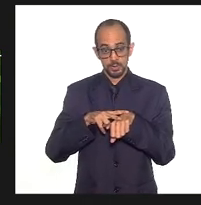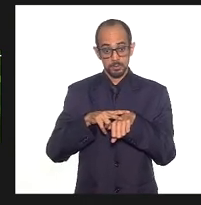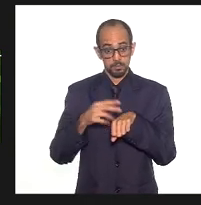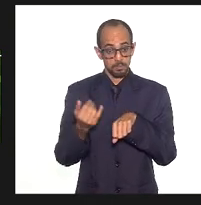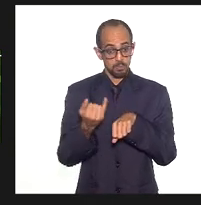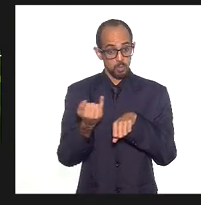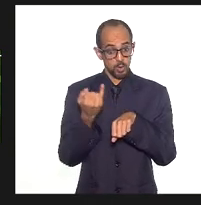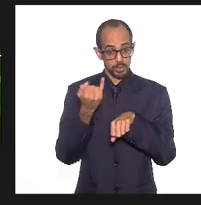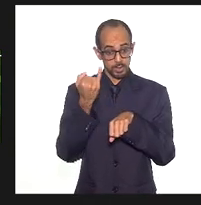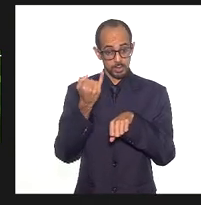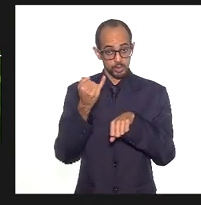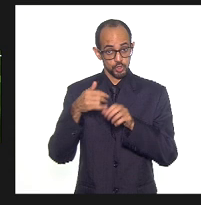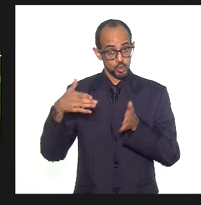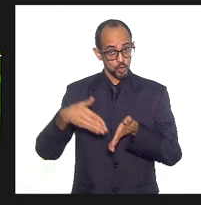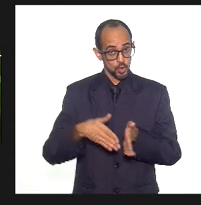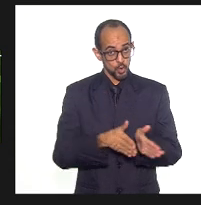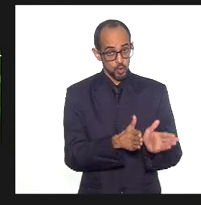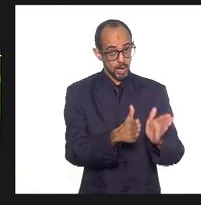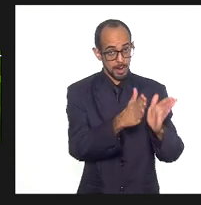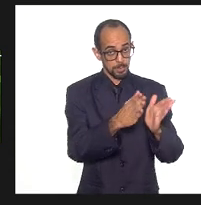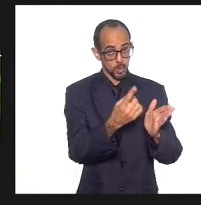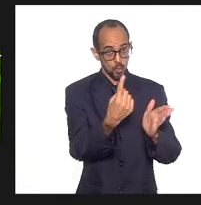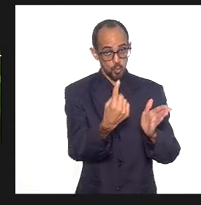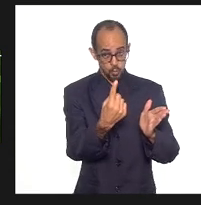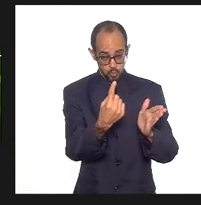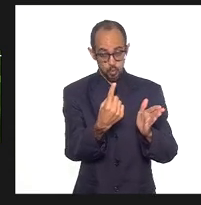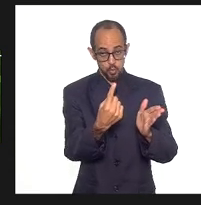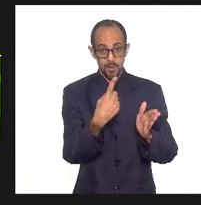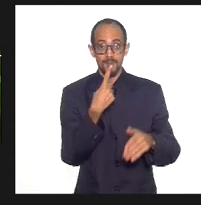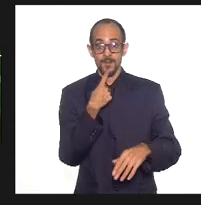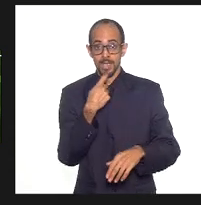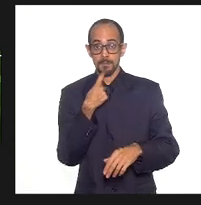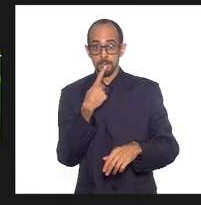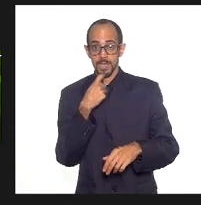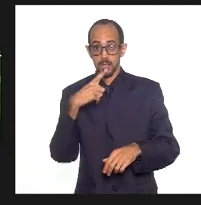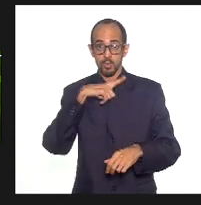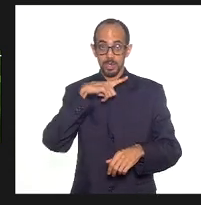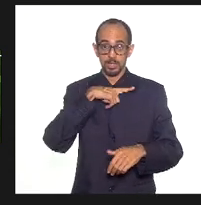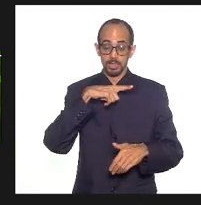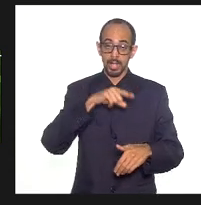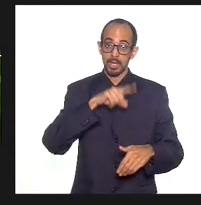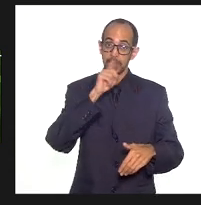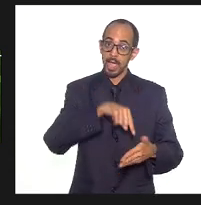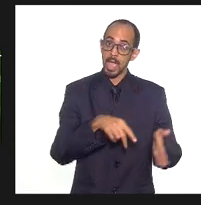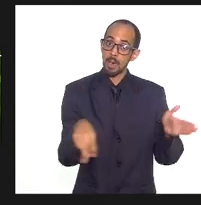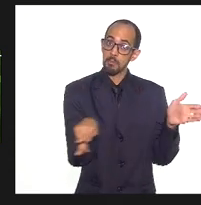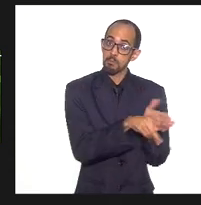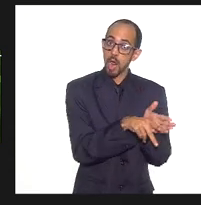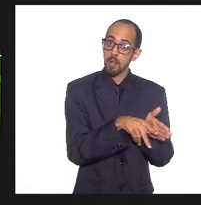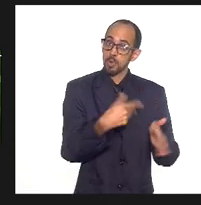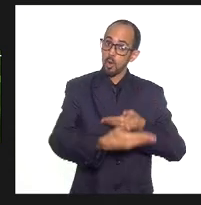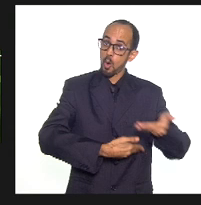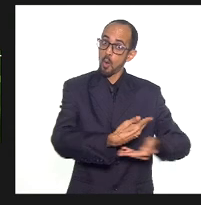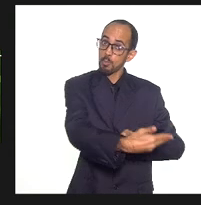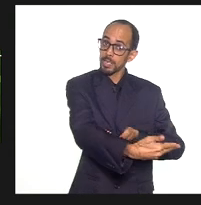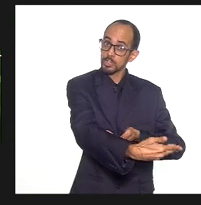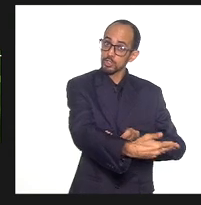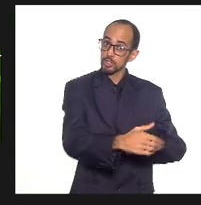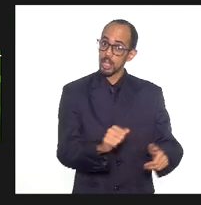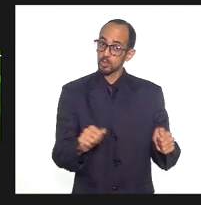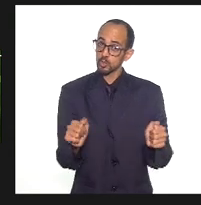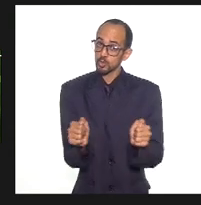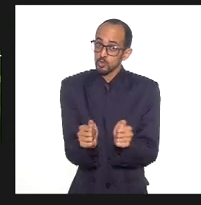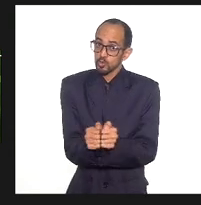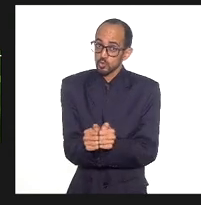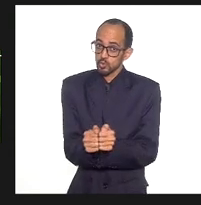Importante, a rota 1, no trecho em vermelho, ela tem titularidade compartilhada no